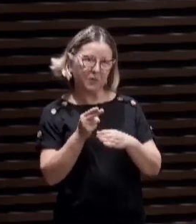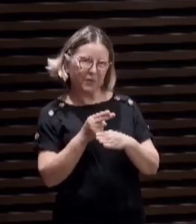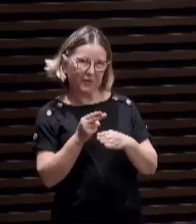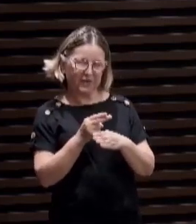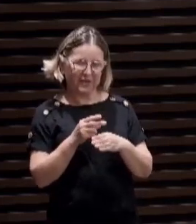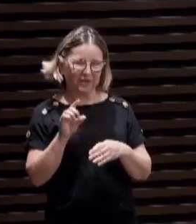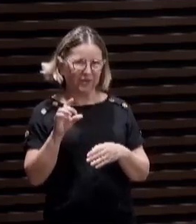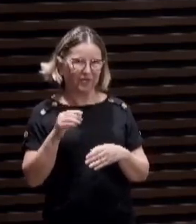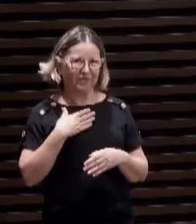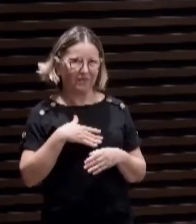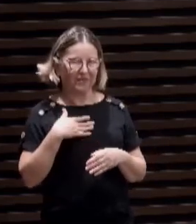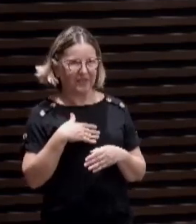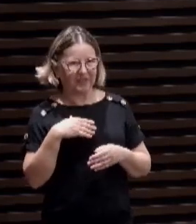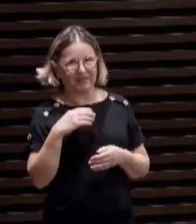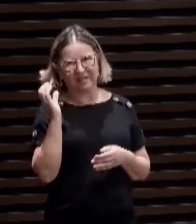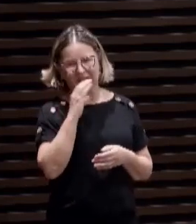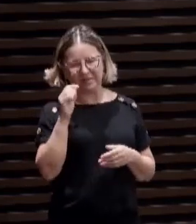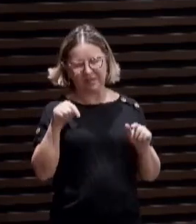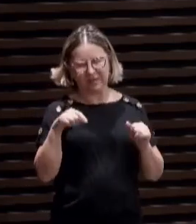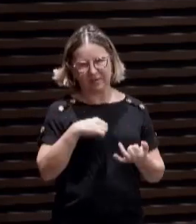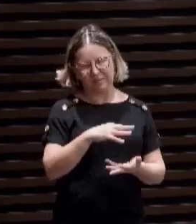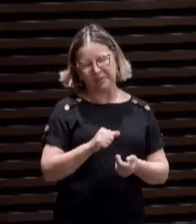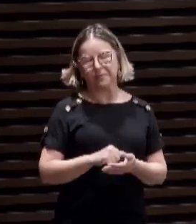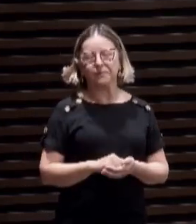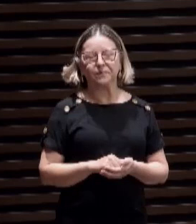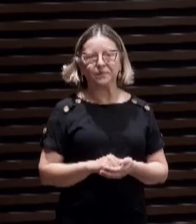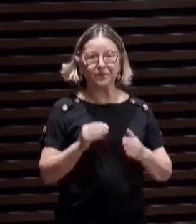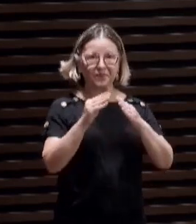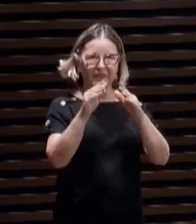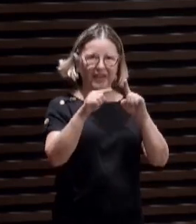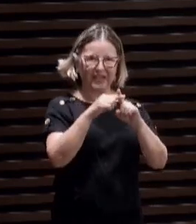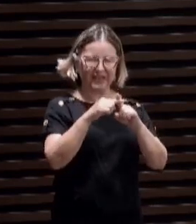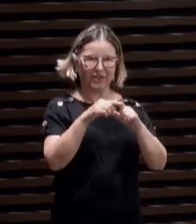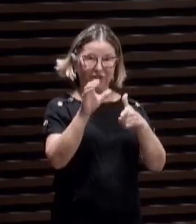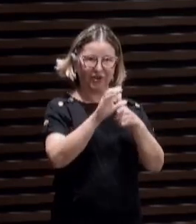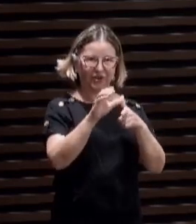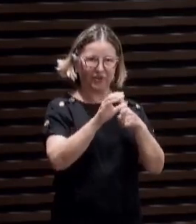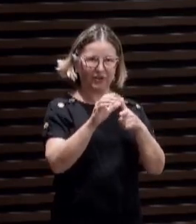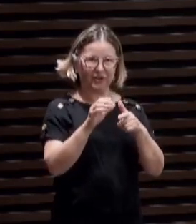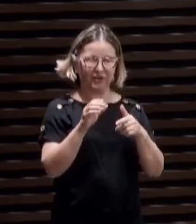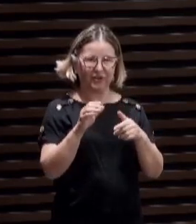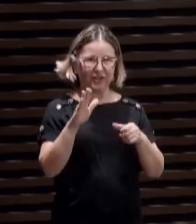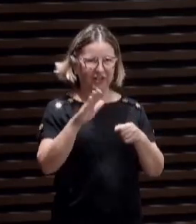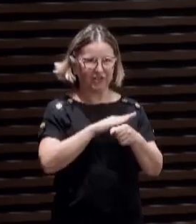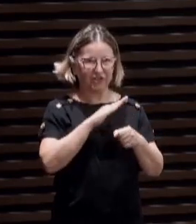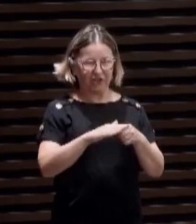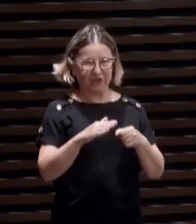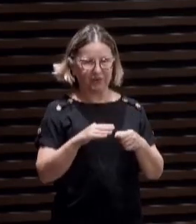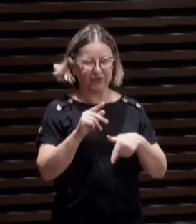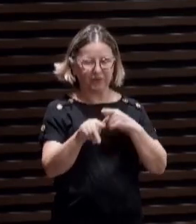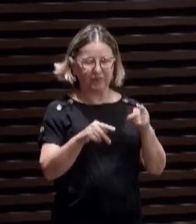Corinto, amados, estava repleta de mercadores, de marinheiros, querendo